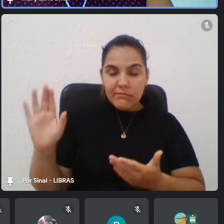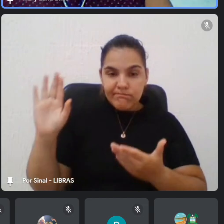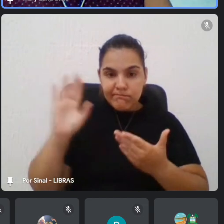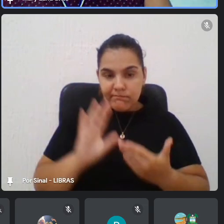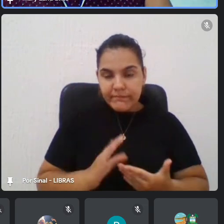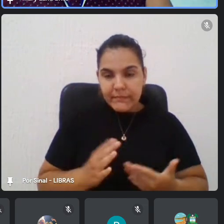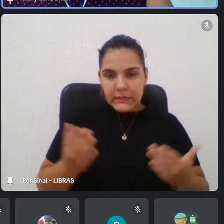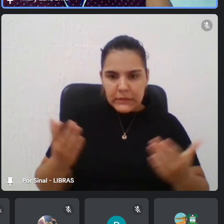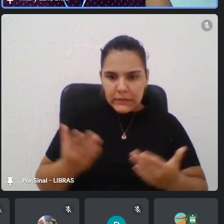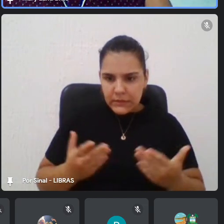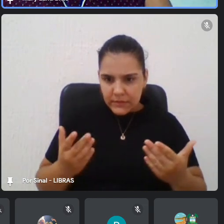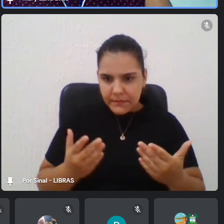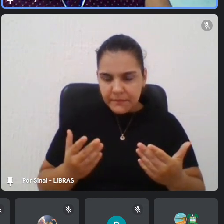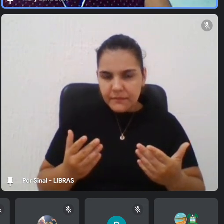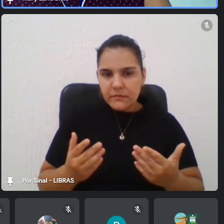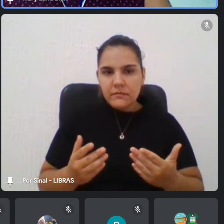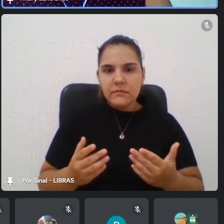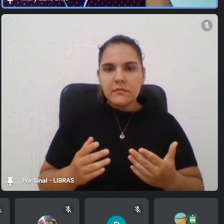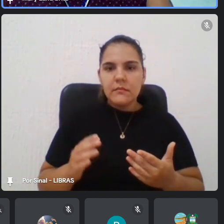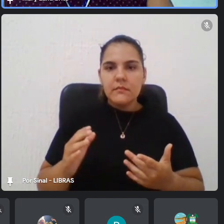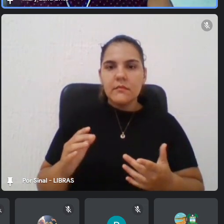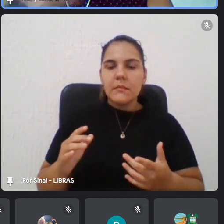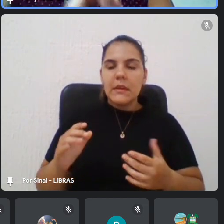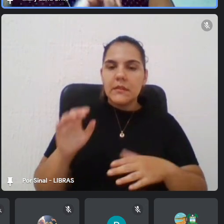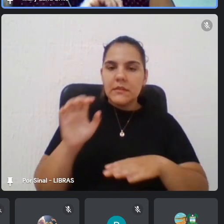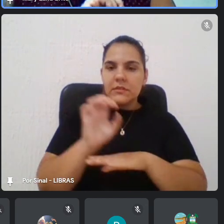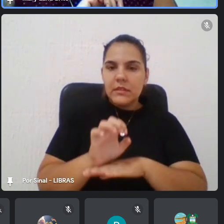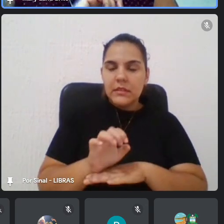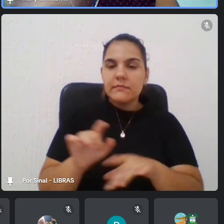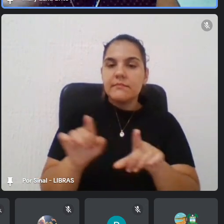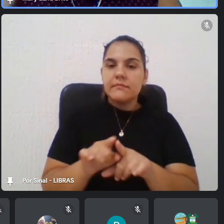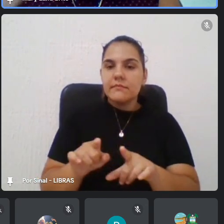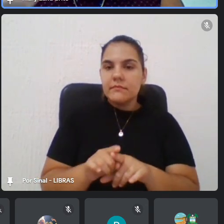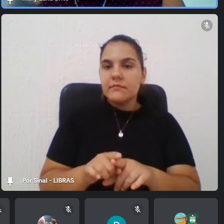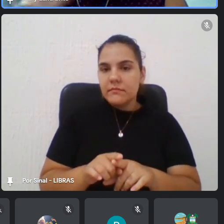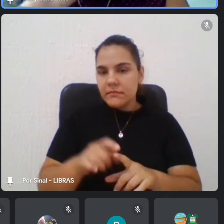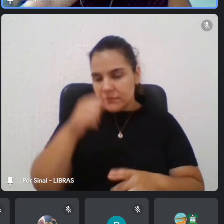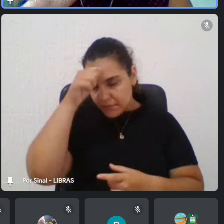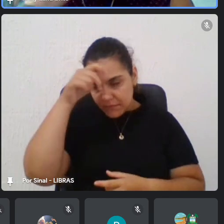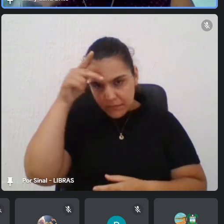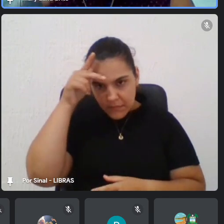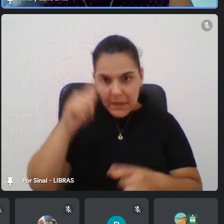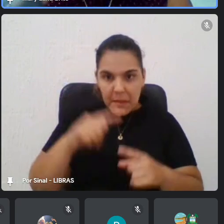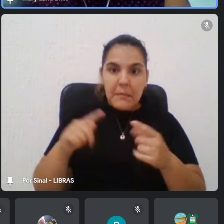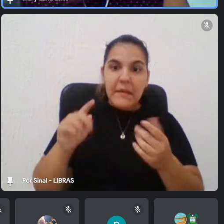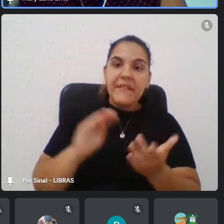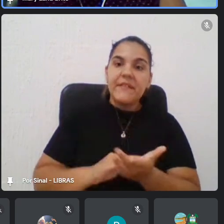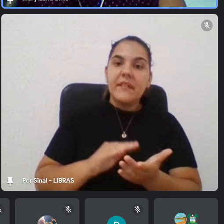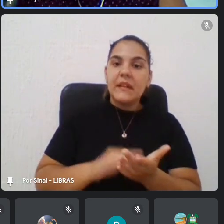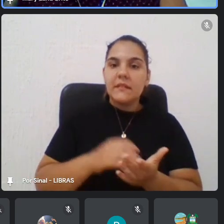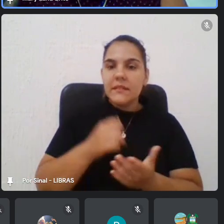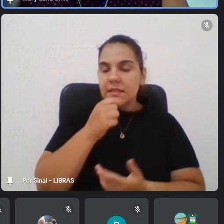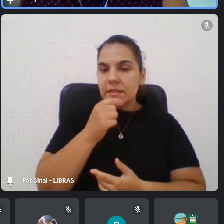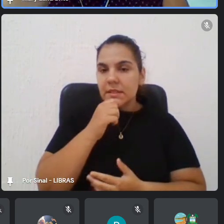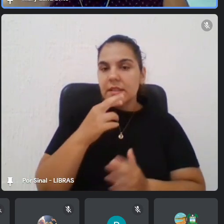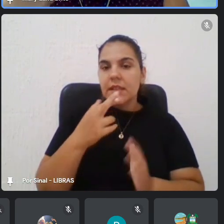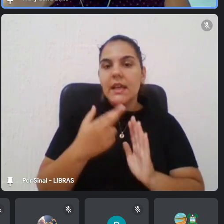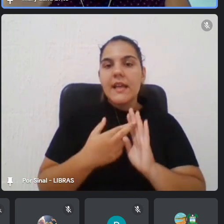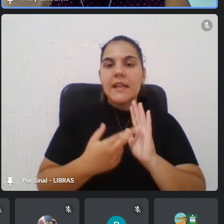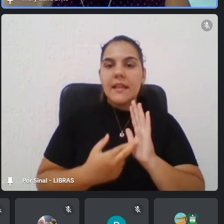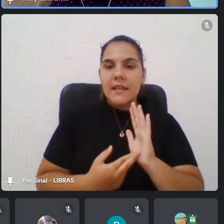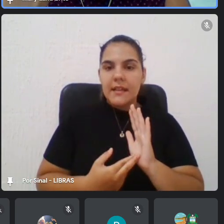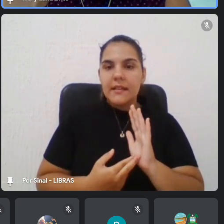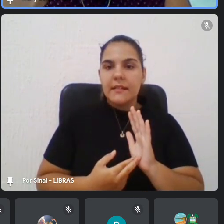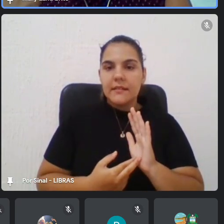recursos estão chegando agora para os municípios, para os estados, mas as regras ainda não estão todas definidas. O MIMC ainda vai passar algumas instruções